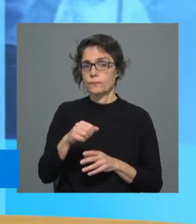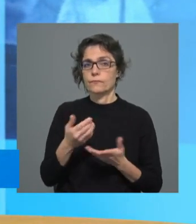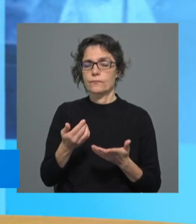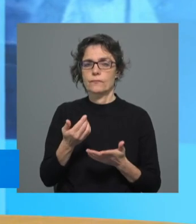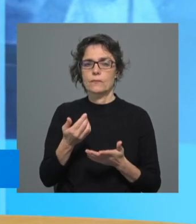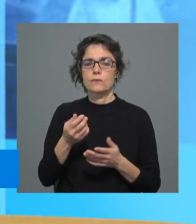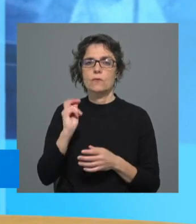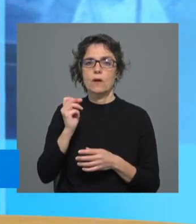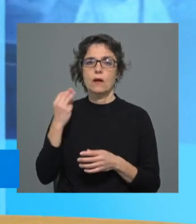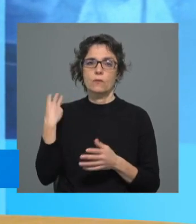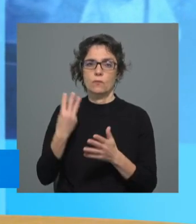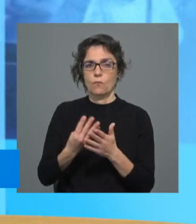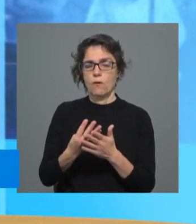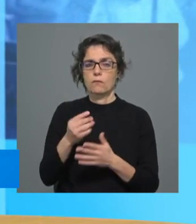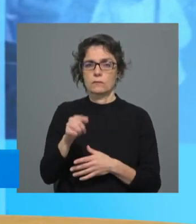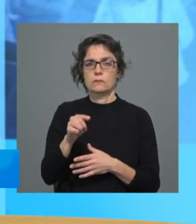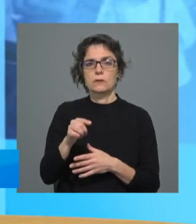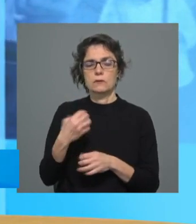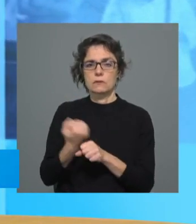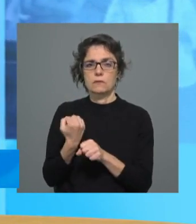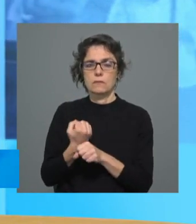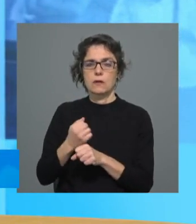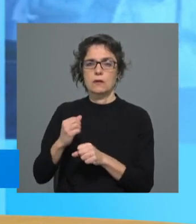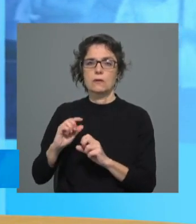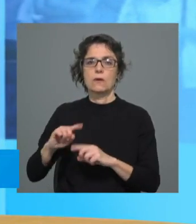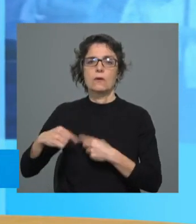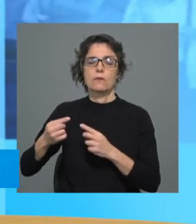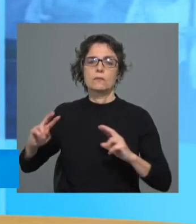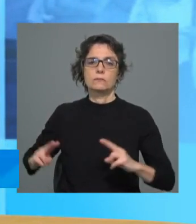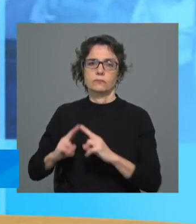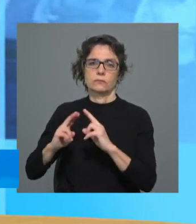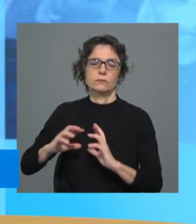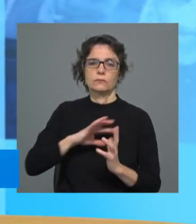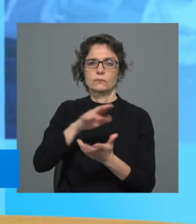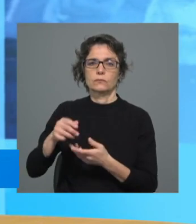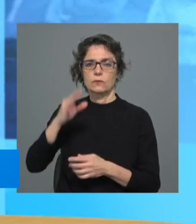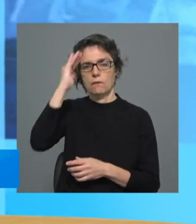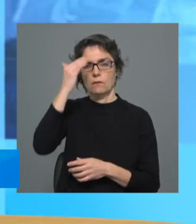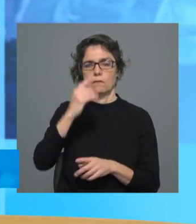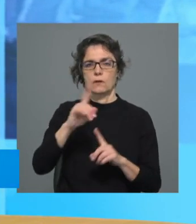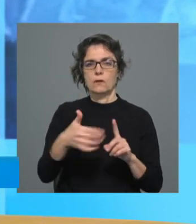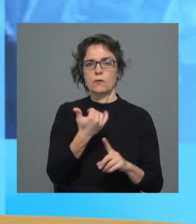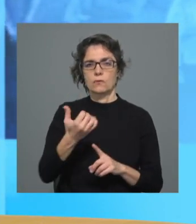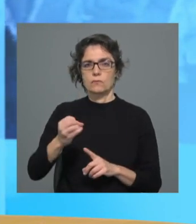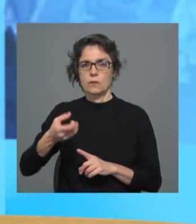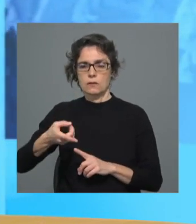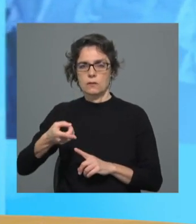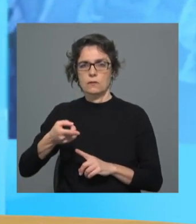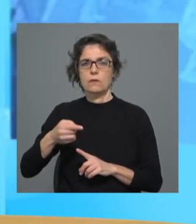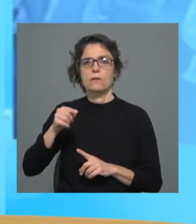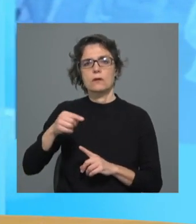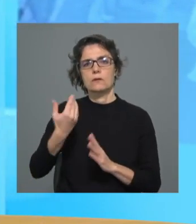e de documentação que saíram desde a célebre Cimeira Mundial que o Papa convocou para o Vaticano, em fevereiro de 2019, teve uma sucessão de